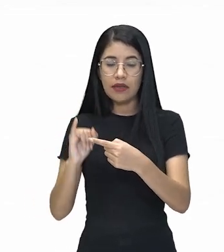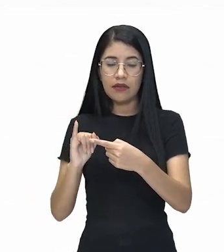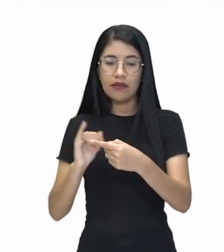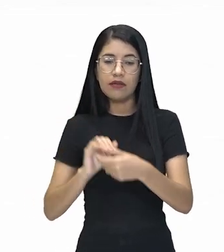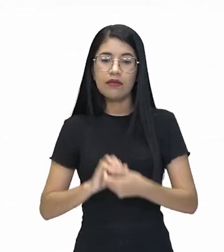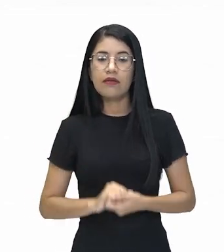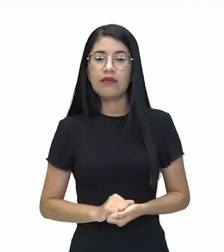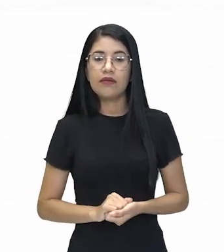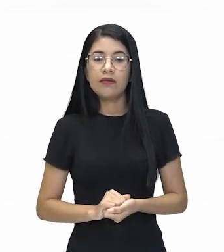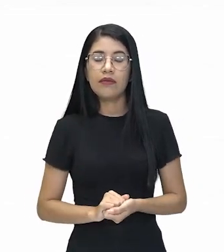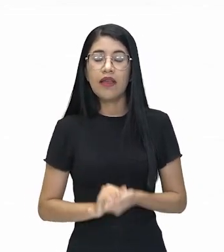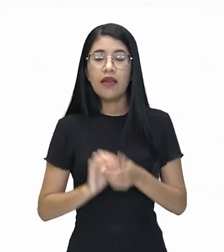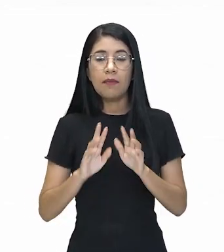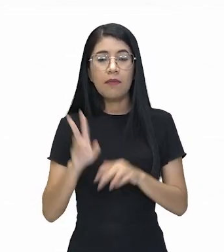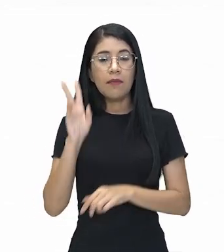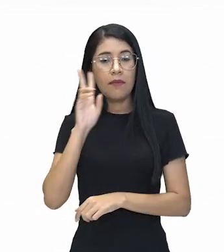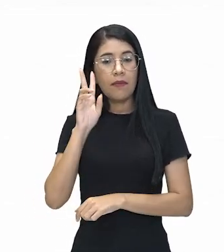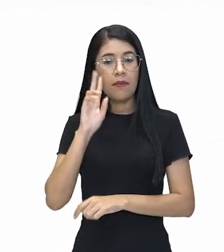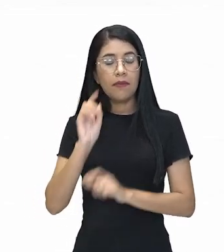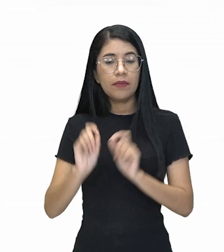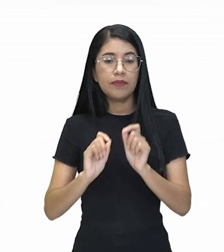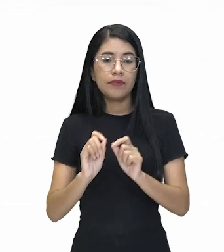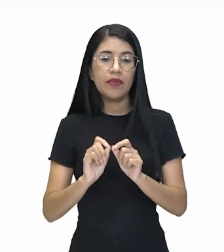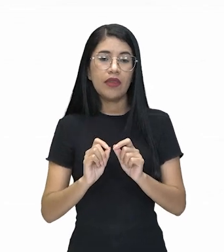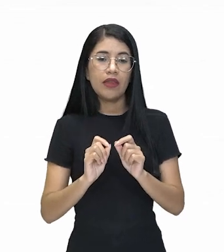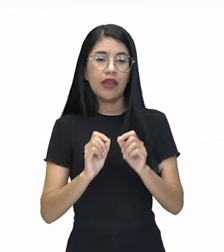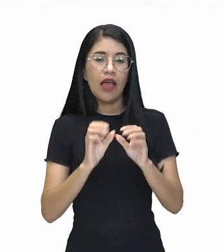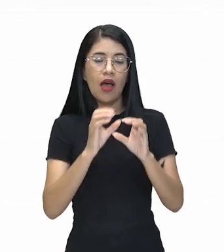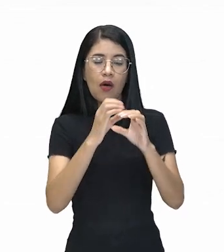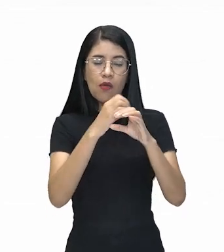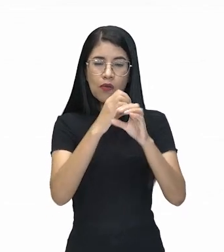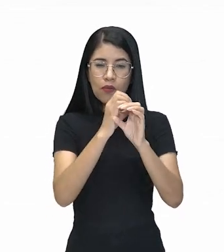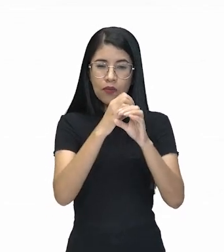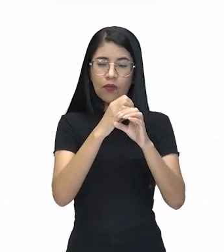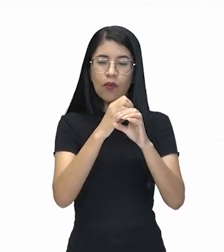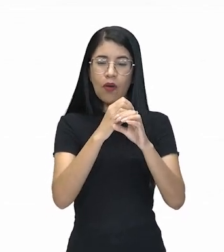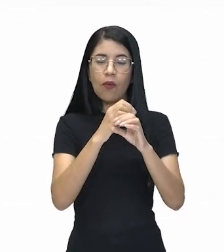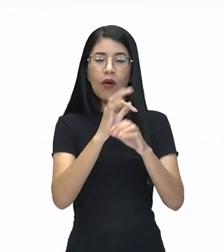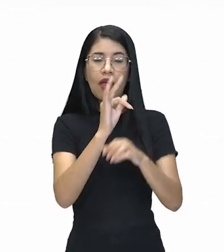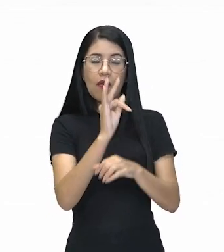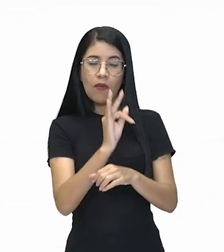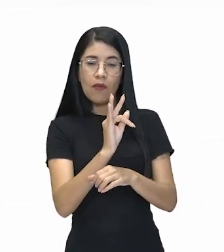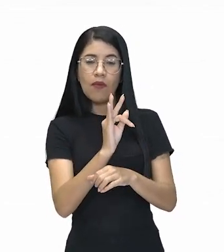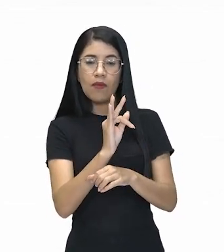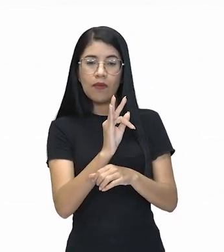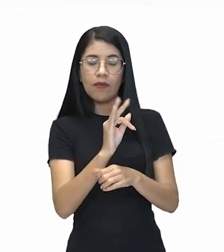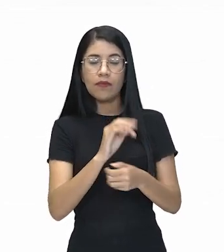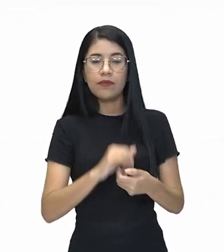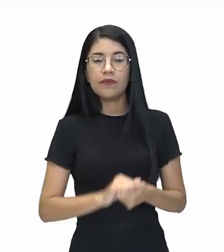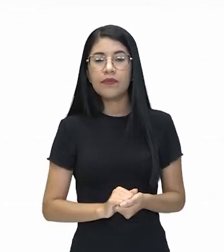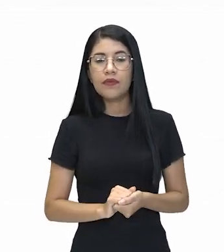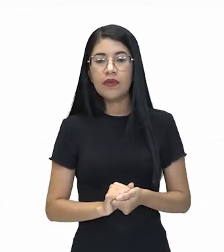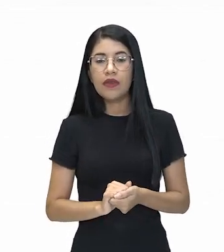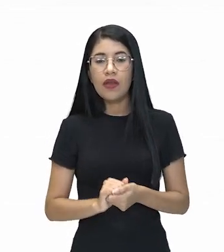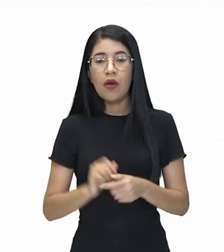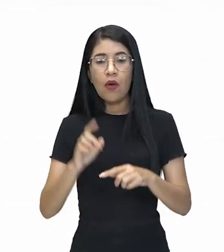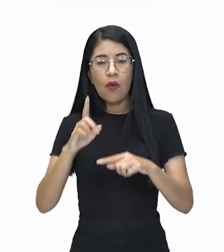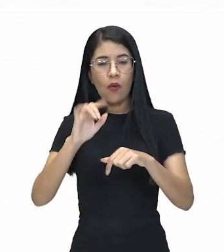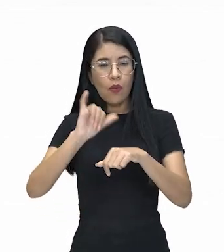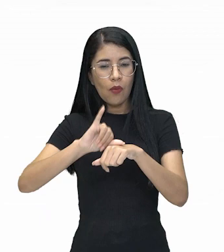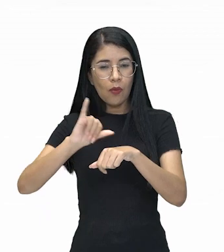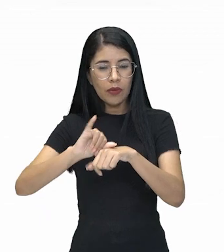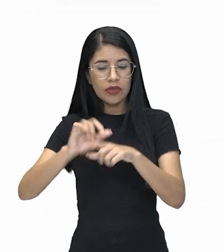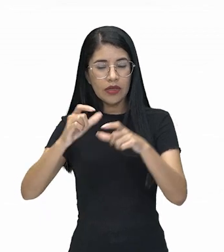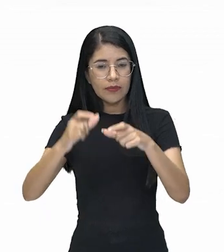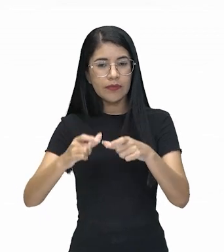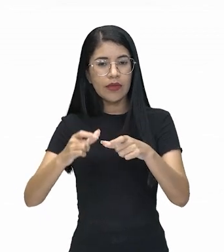pessoal? Lembrem-se, o foco da lente, considerado aí pela letra F, o P é a posição objeto e o P'